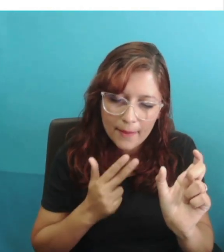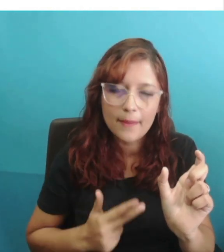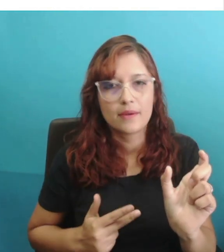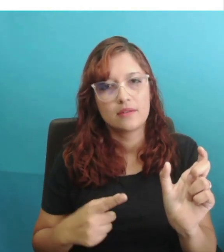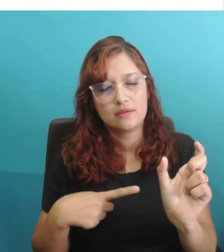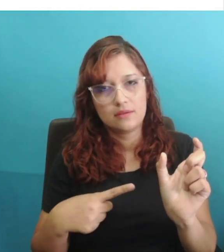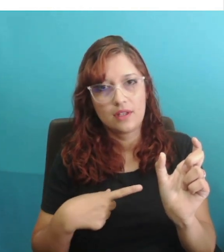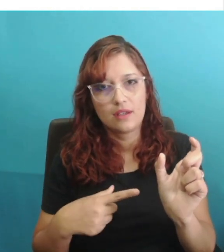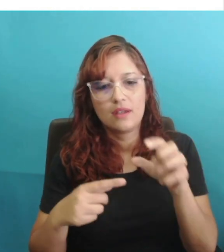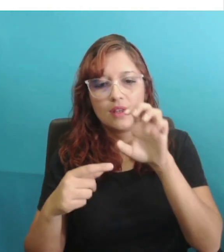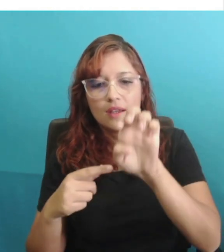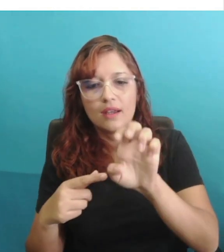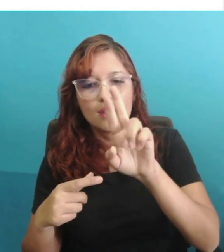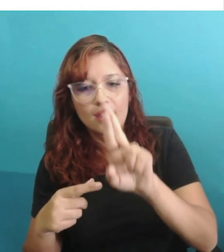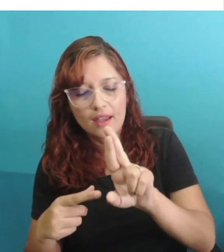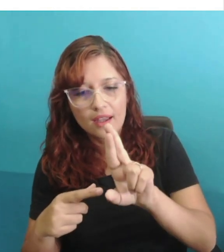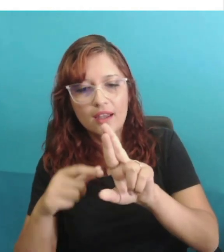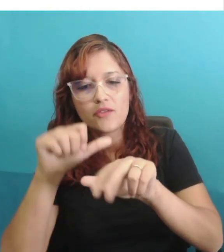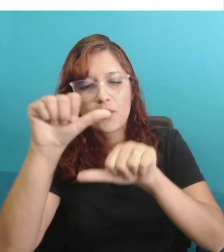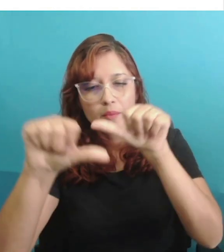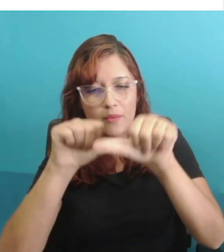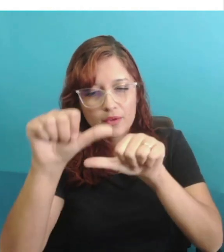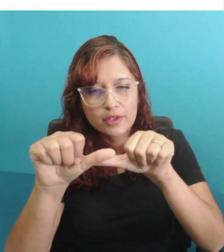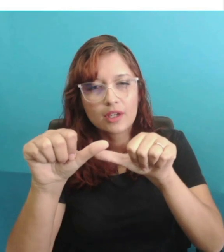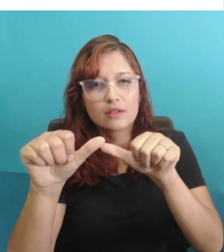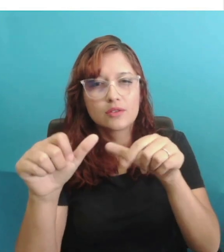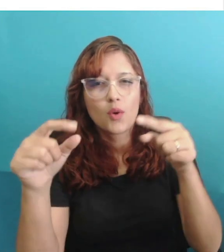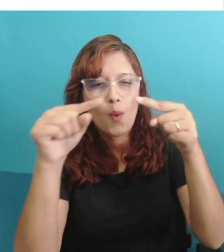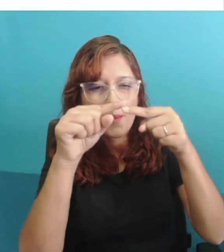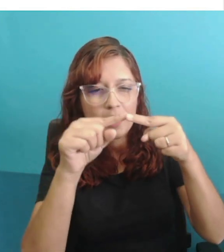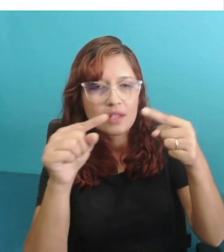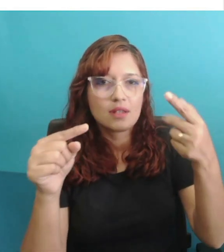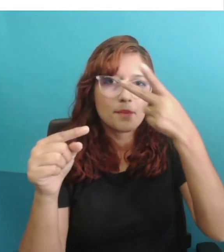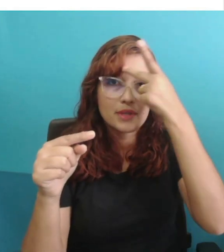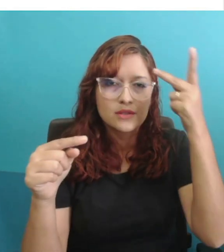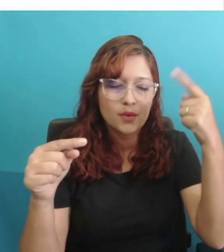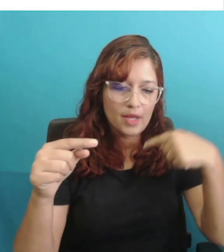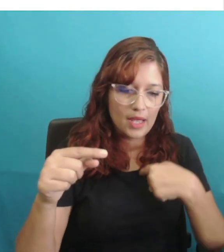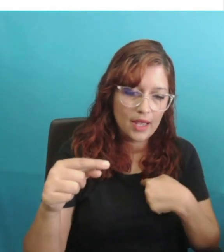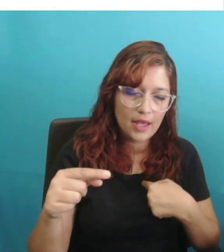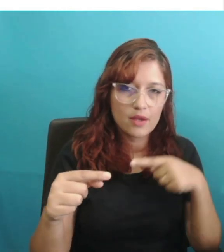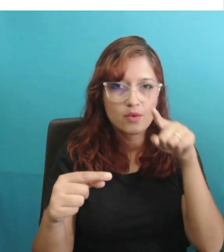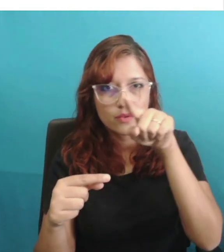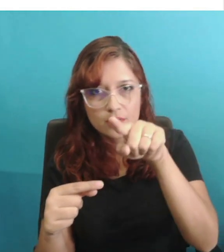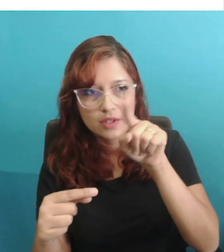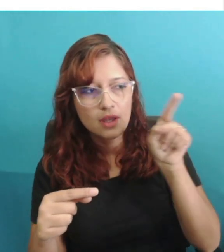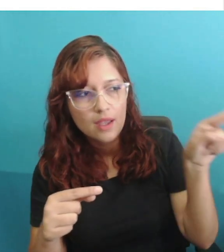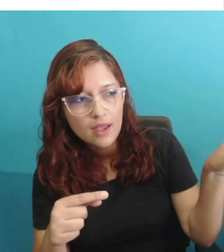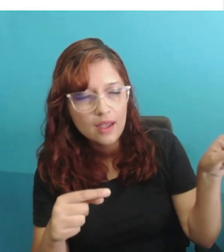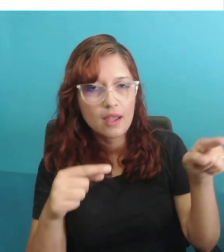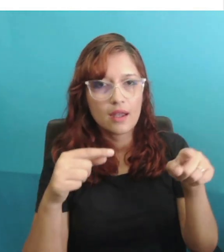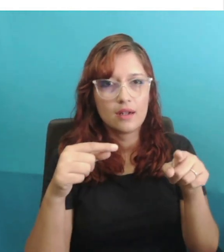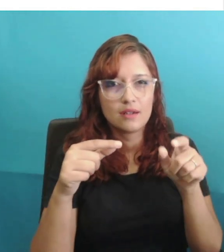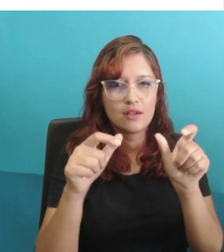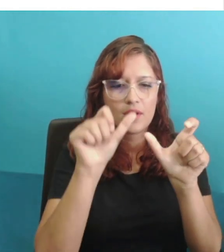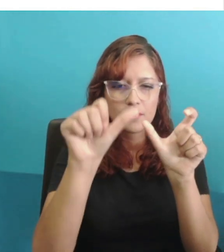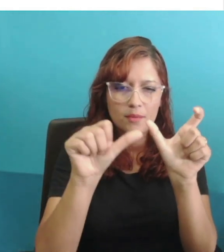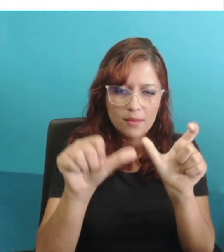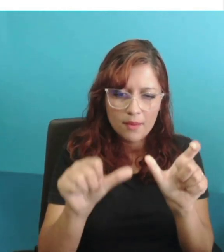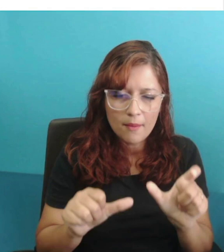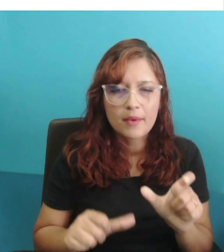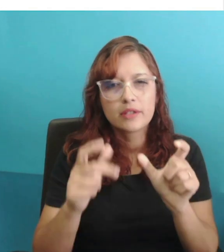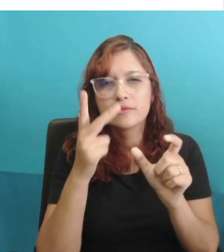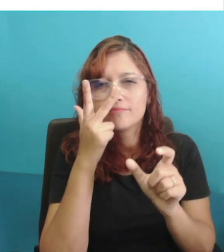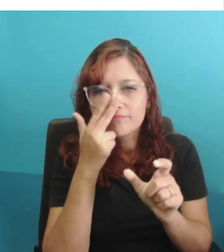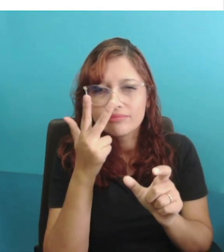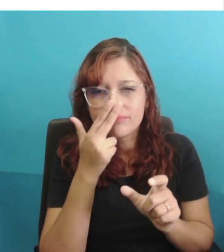Como ela vai ser semelhante em diferentes verbos, quando relacionado a várias